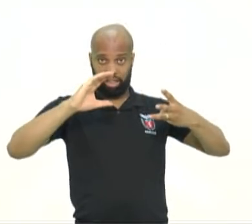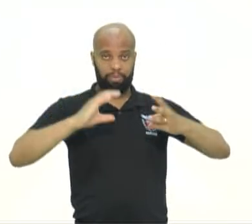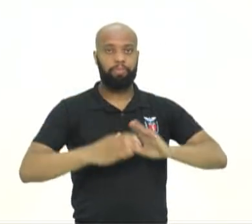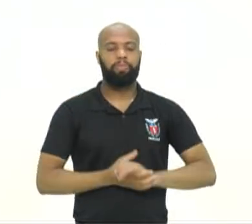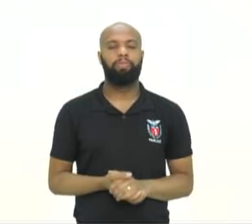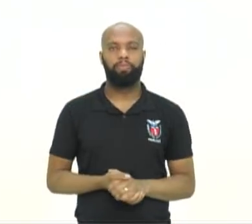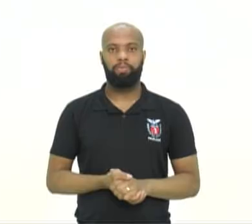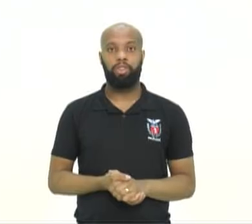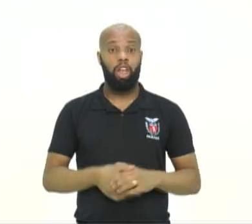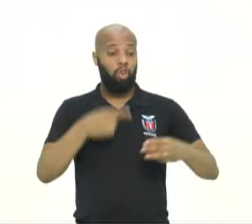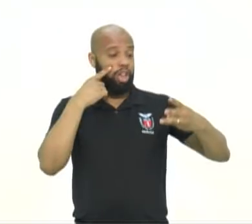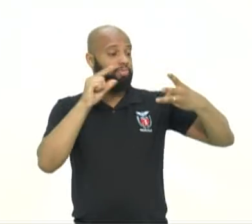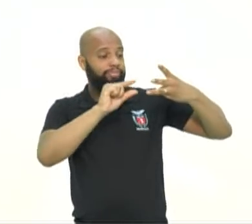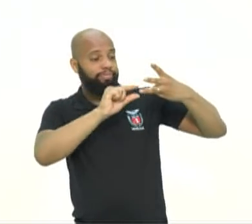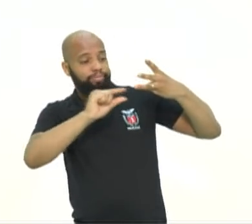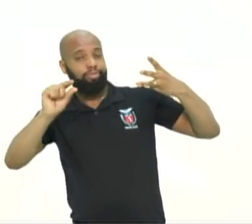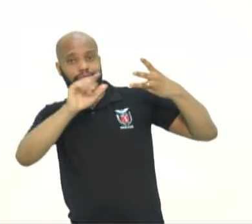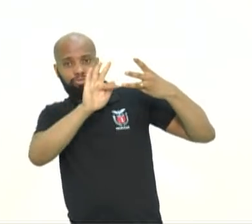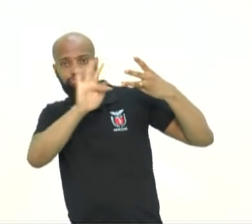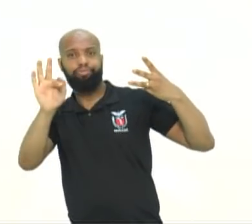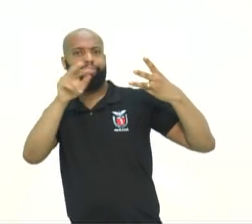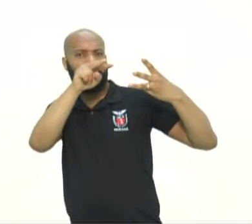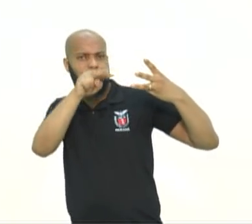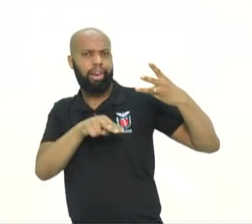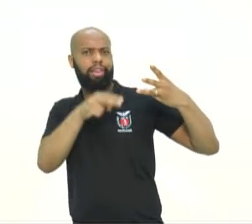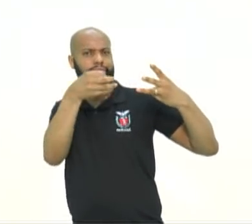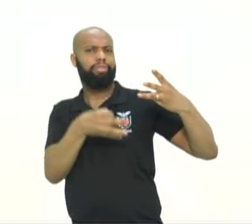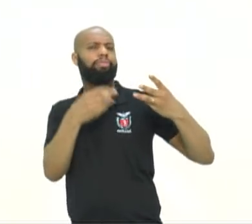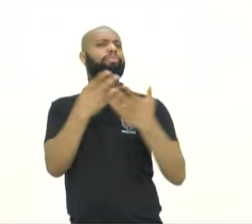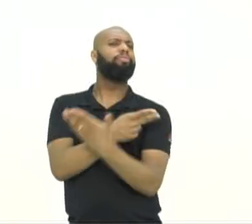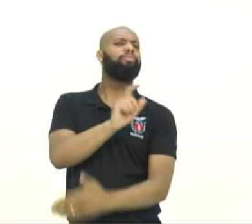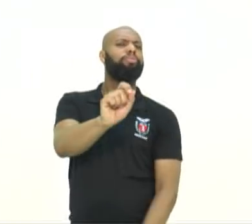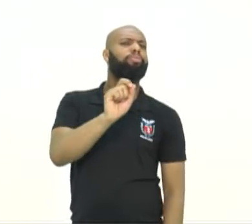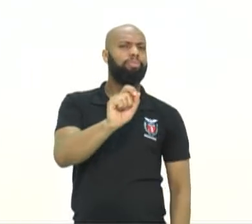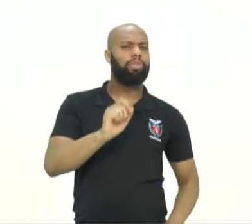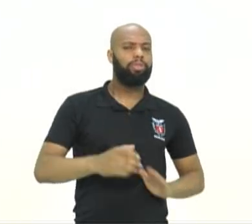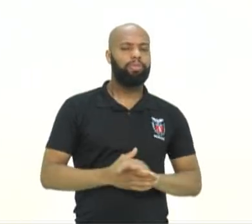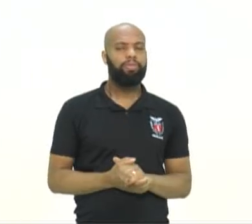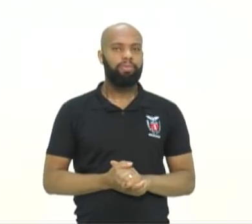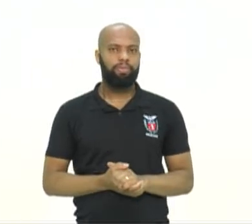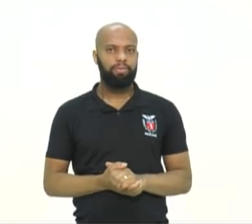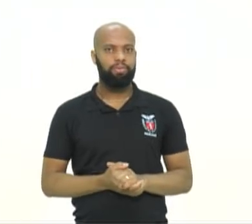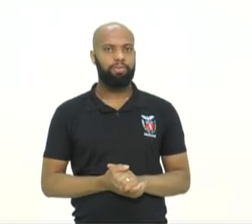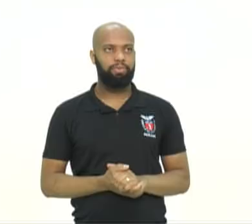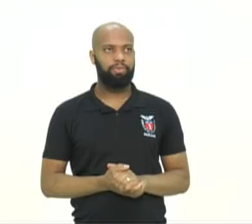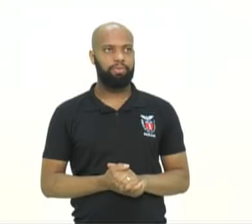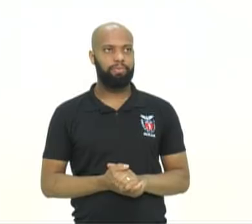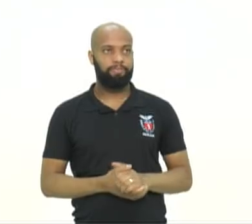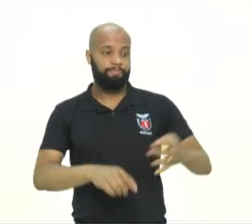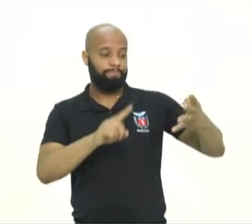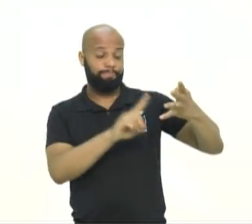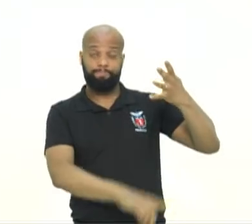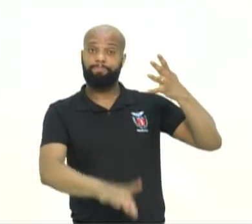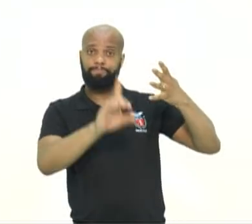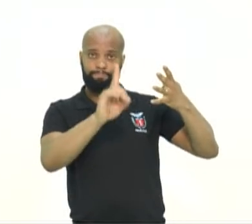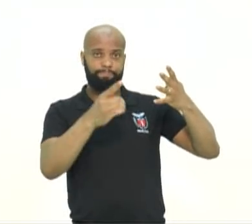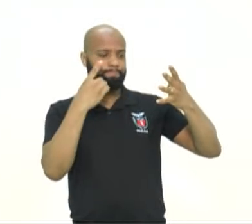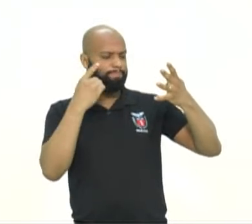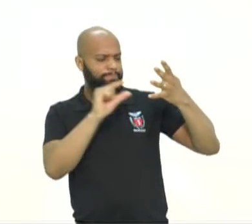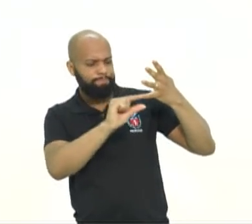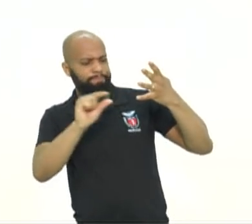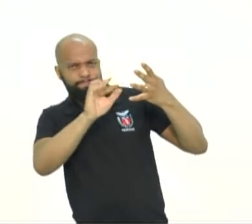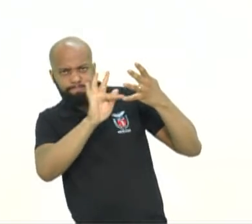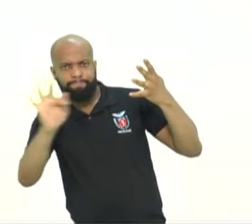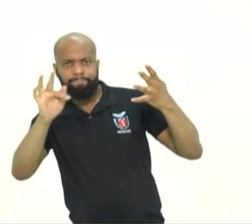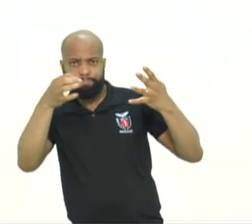can draw and paint using her left foot. Será? Tá certo isso? Letra D. Everybody